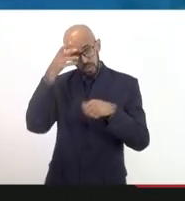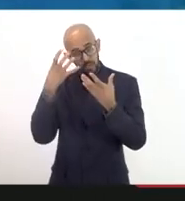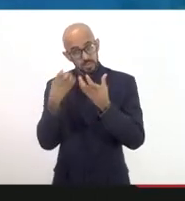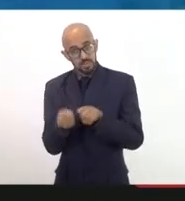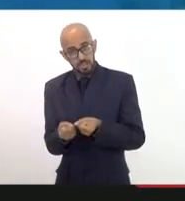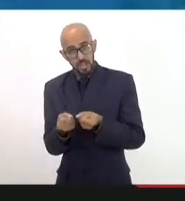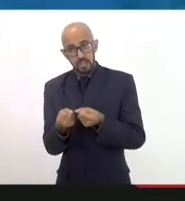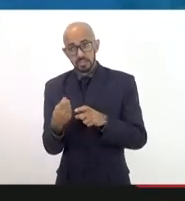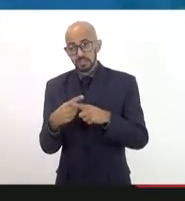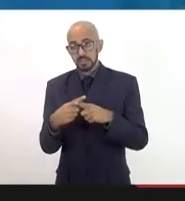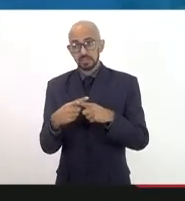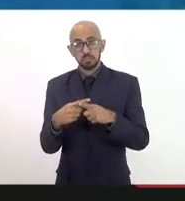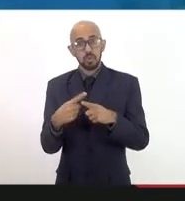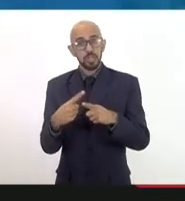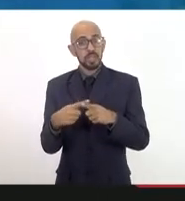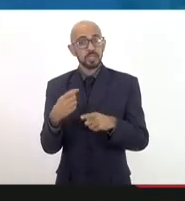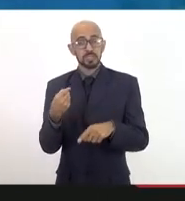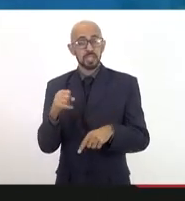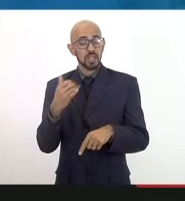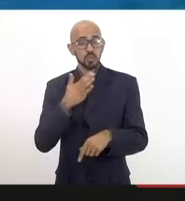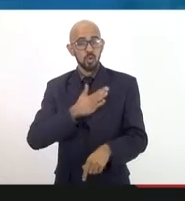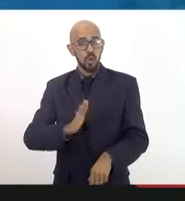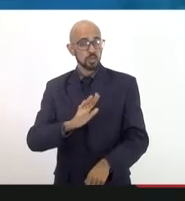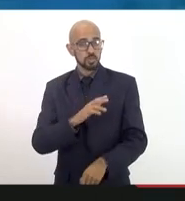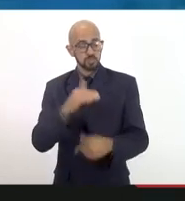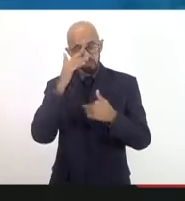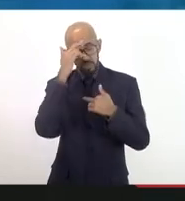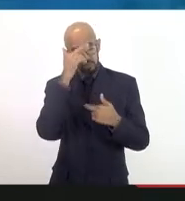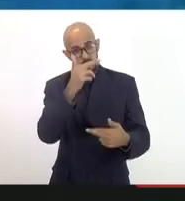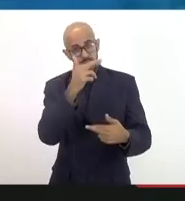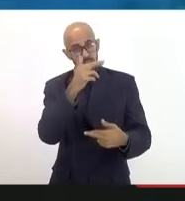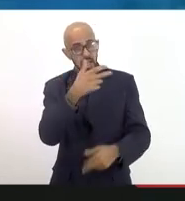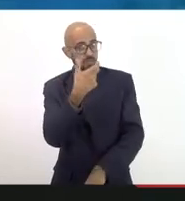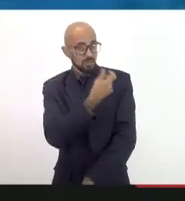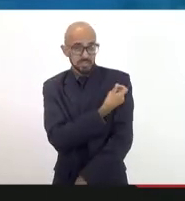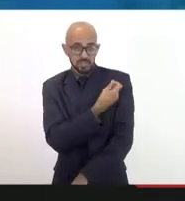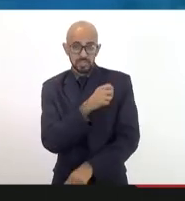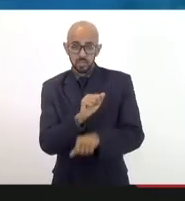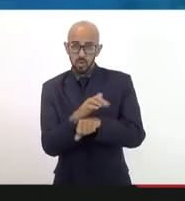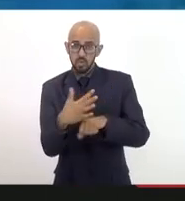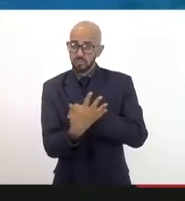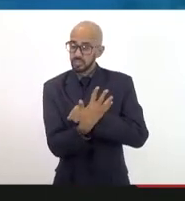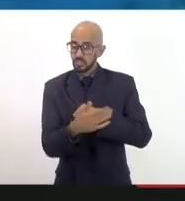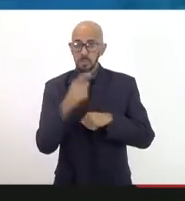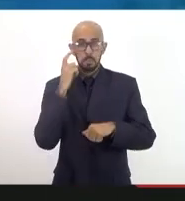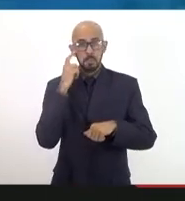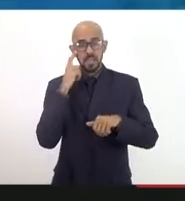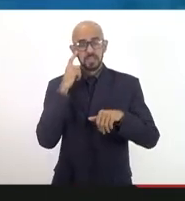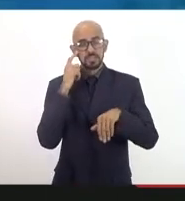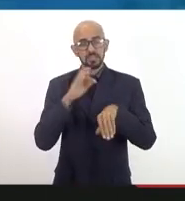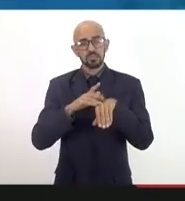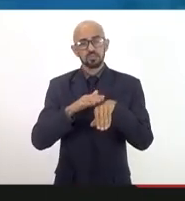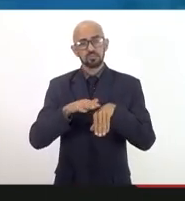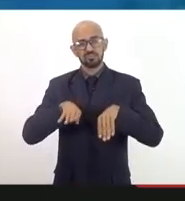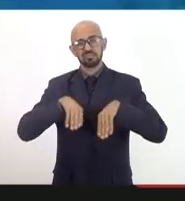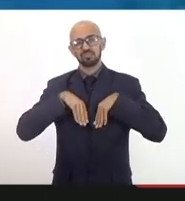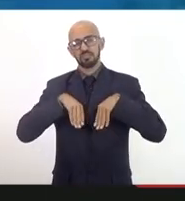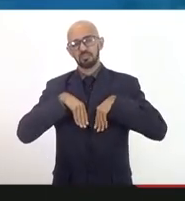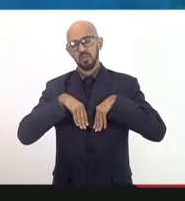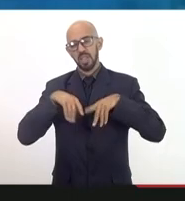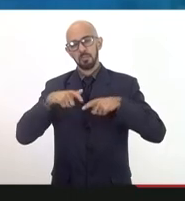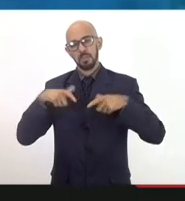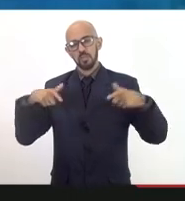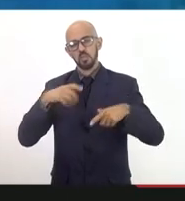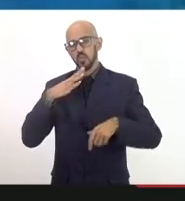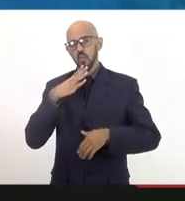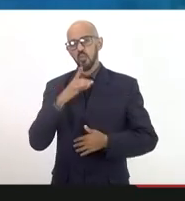de respeitar nem a vacinação para a Covid, imagina se eles vão respeitar uma coisa como a tuberculose, que muitos deles não conhecem nem como acontece. Então, é